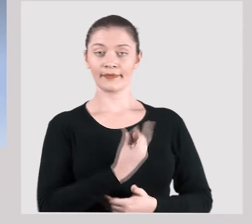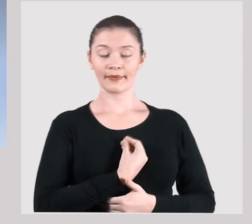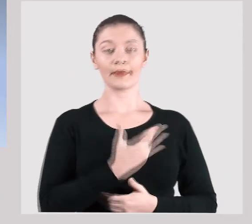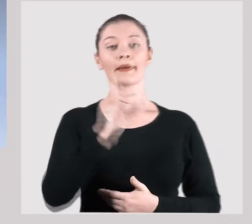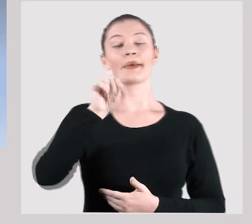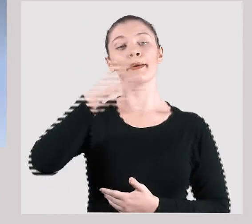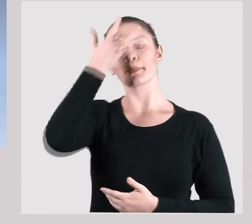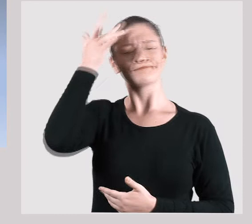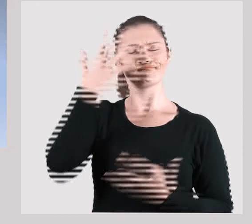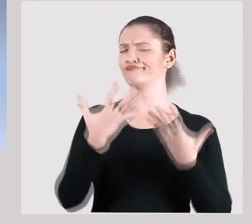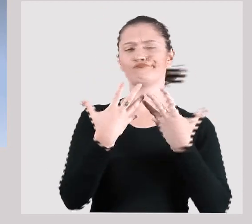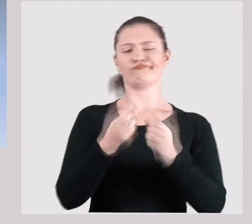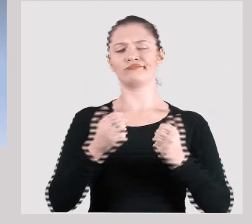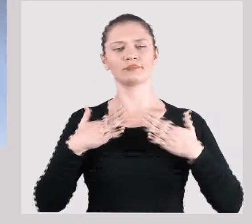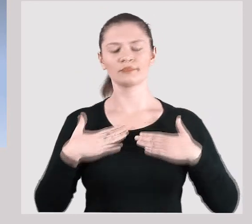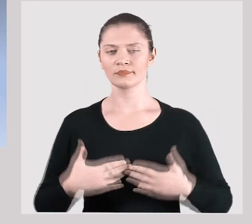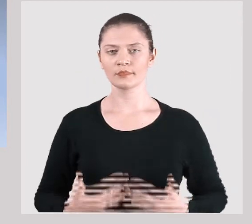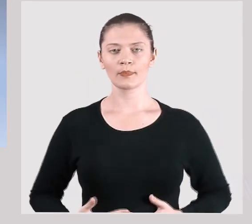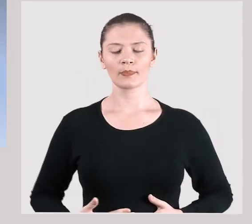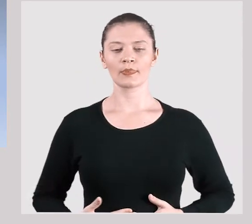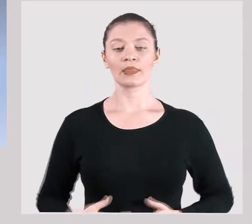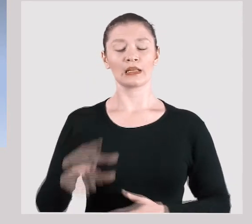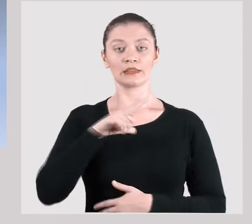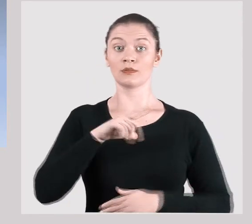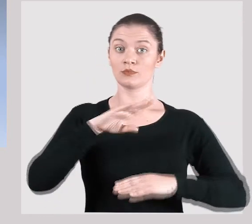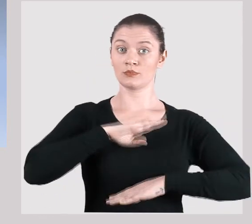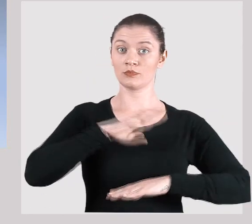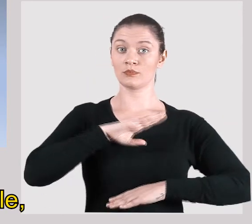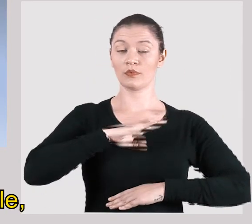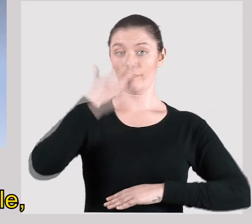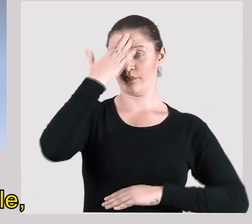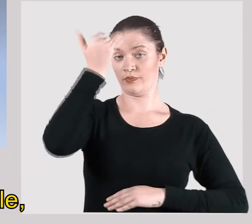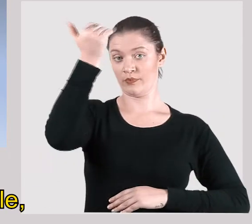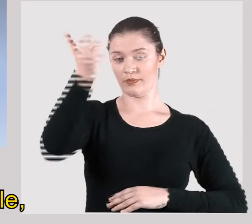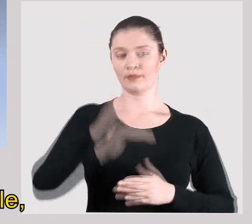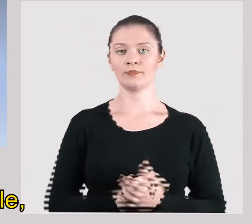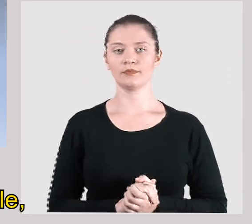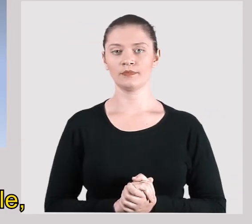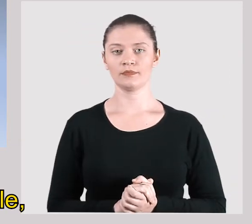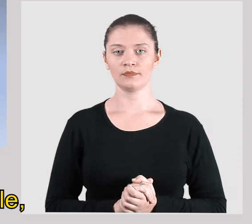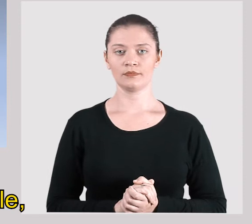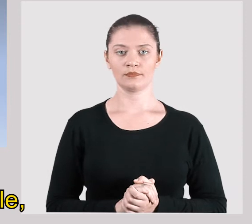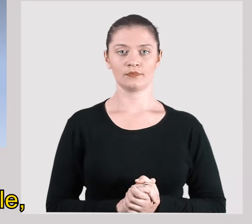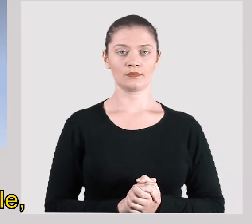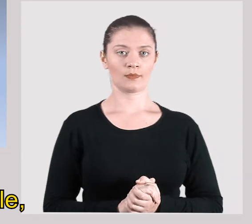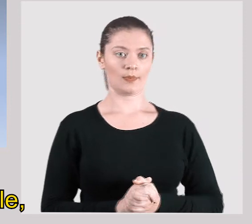aceitam o seu corpo, né? Então aqui tem um caso bastante famoso que é um rapaz que ele dizia que a perna não era